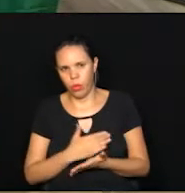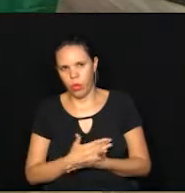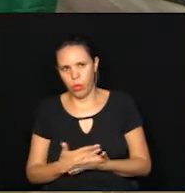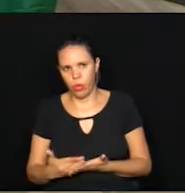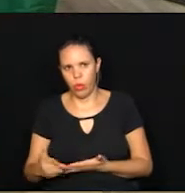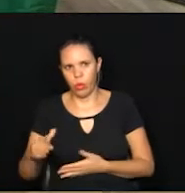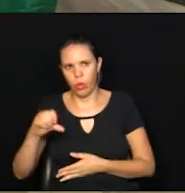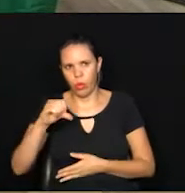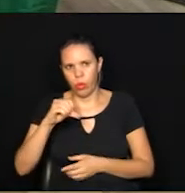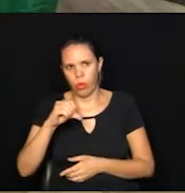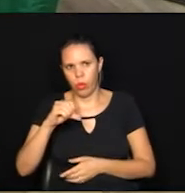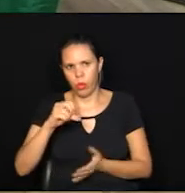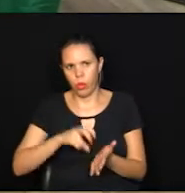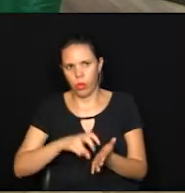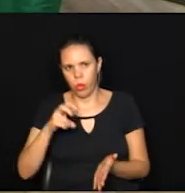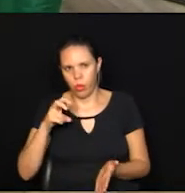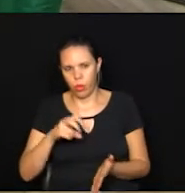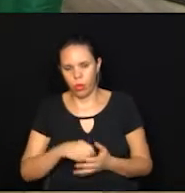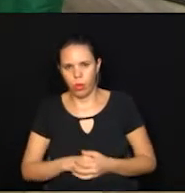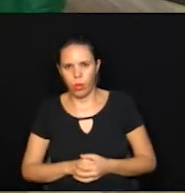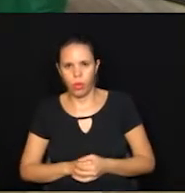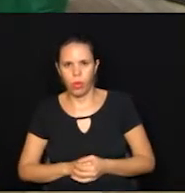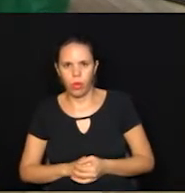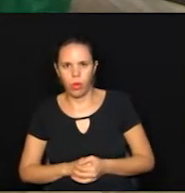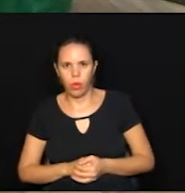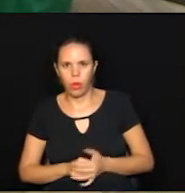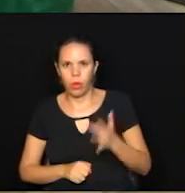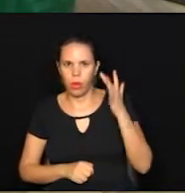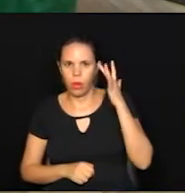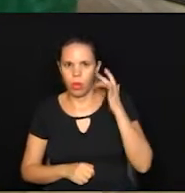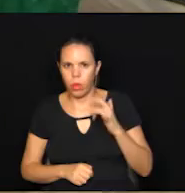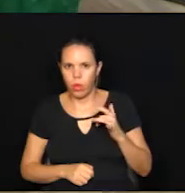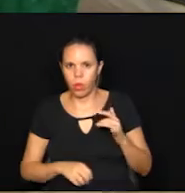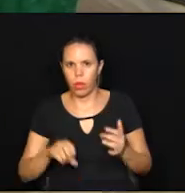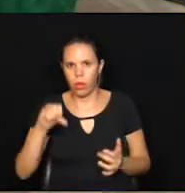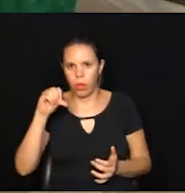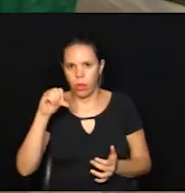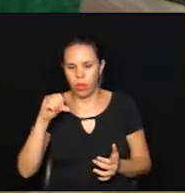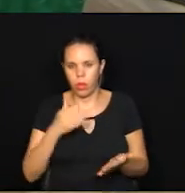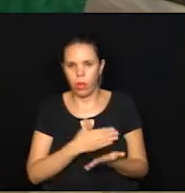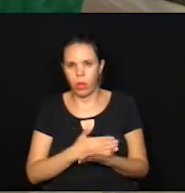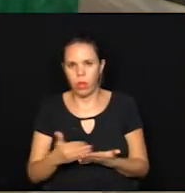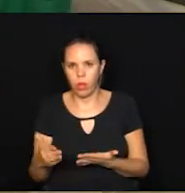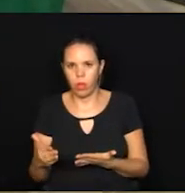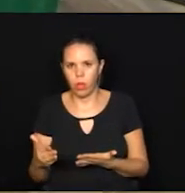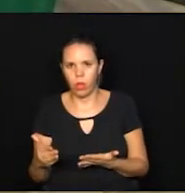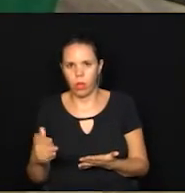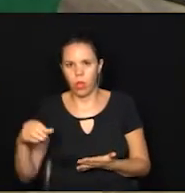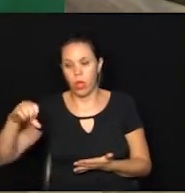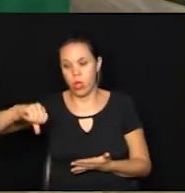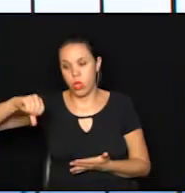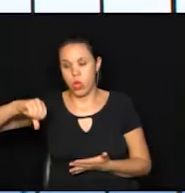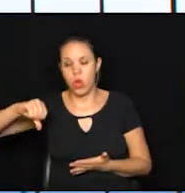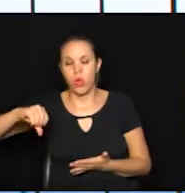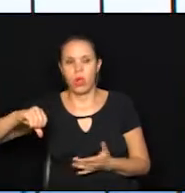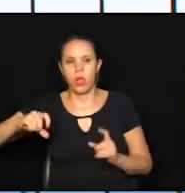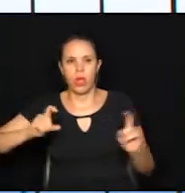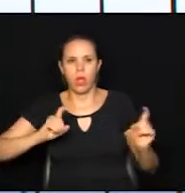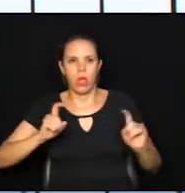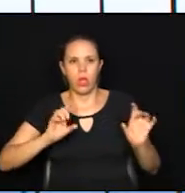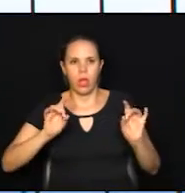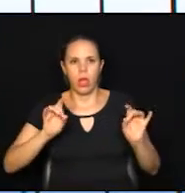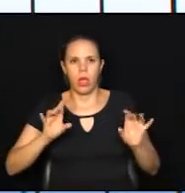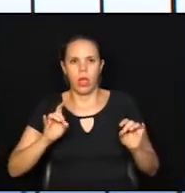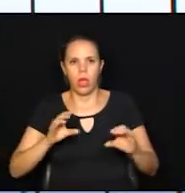começando às 9 horas da manhã. Gabriel, amanhã, a partir das 9, a gente inicia a 9ª reunião extraordinária